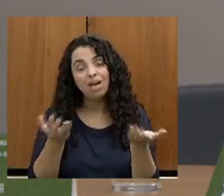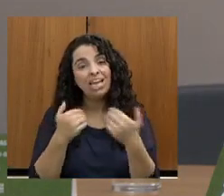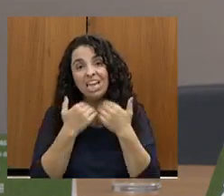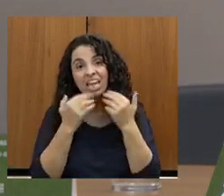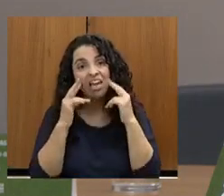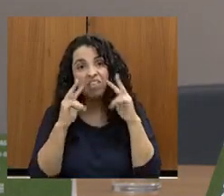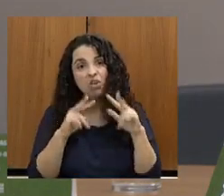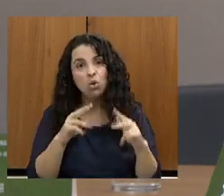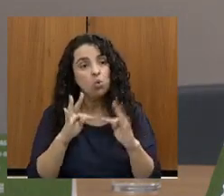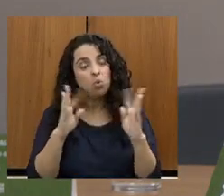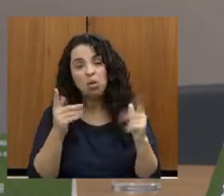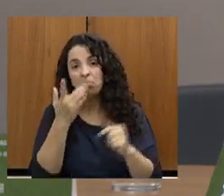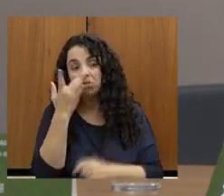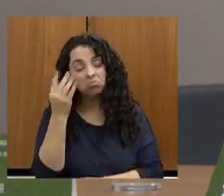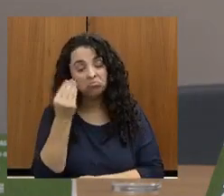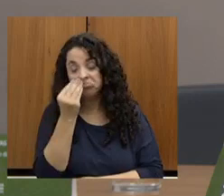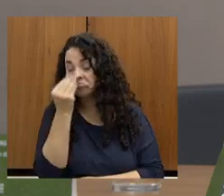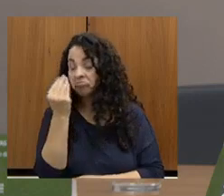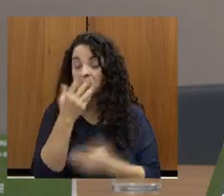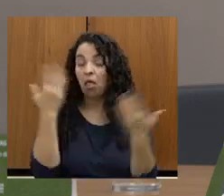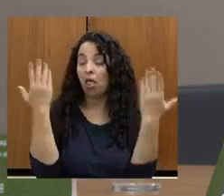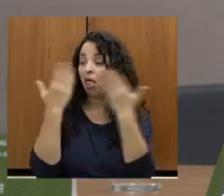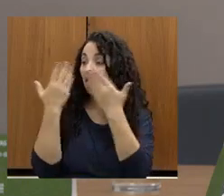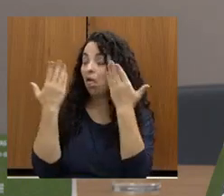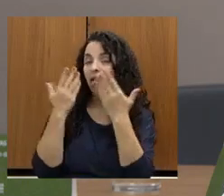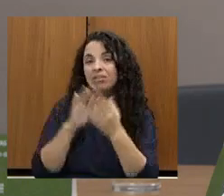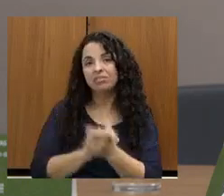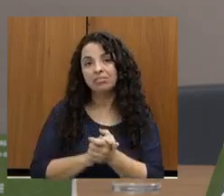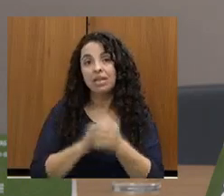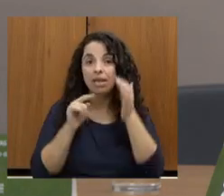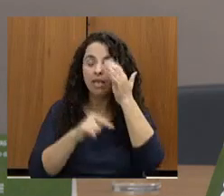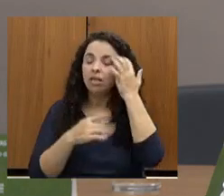Para mim e para ele é cruel e é humilhante.